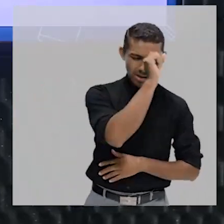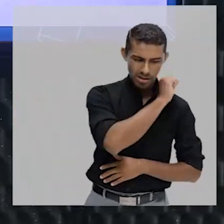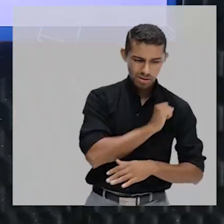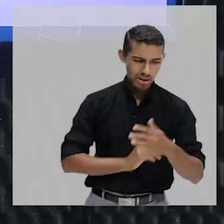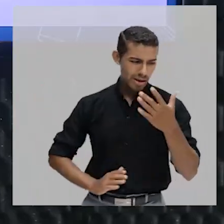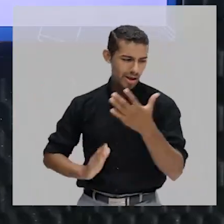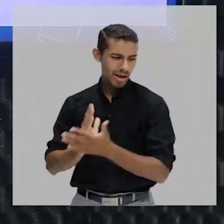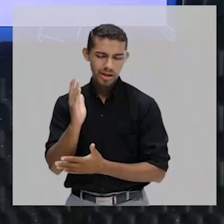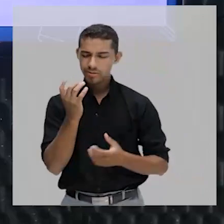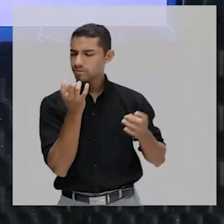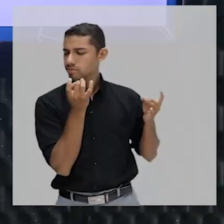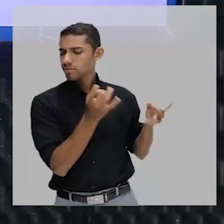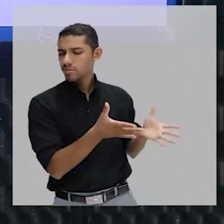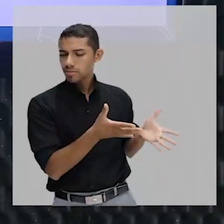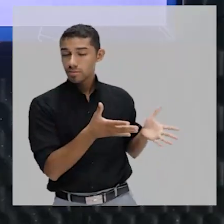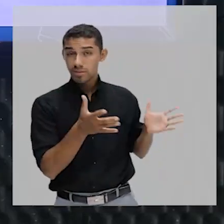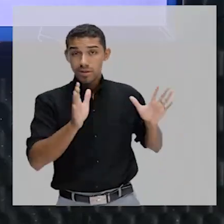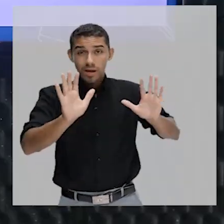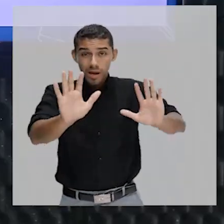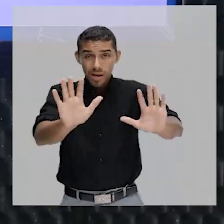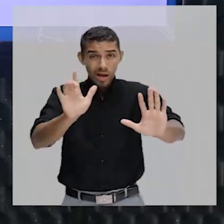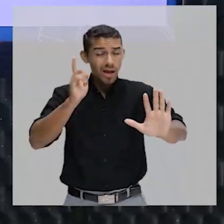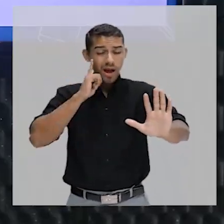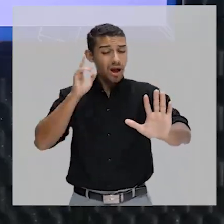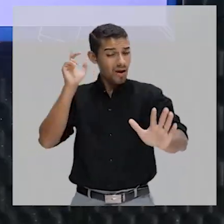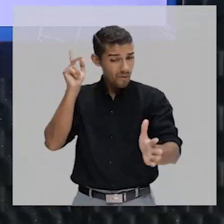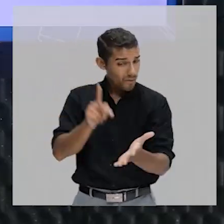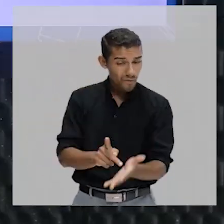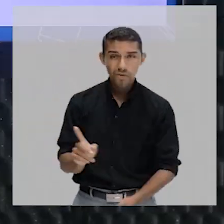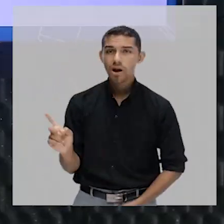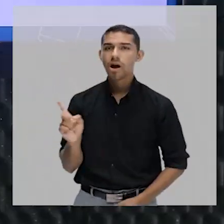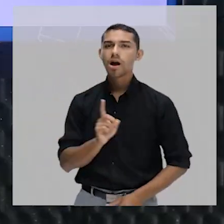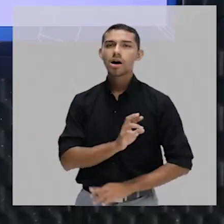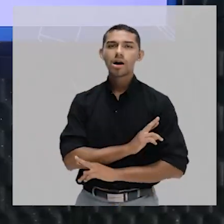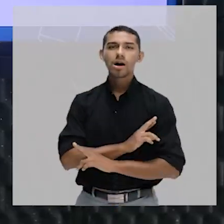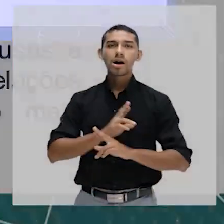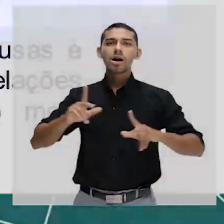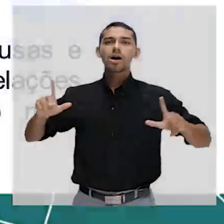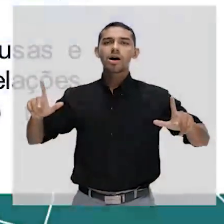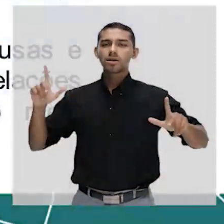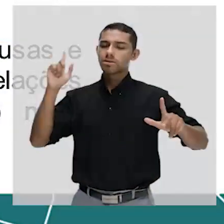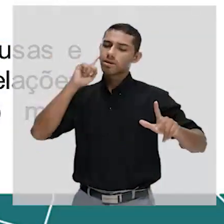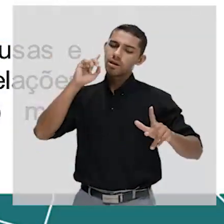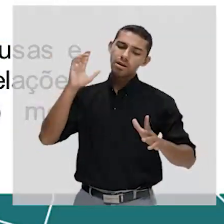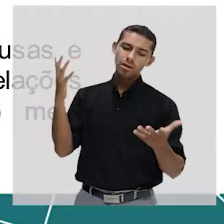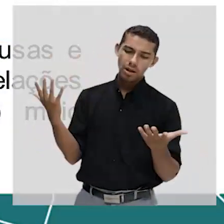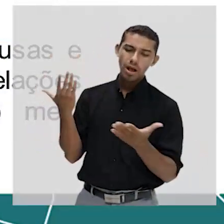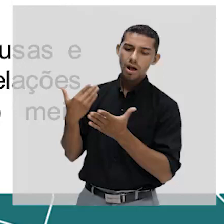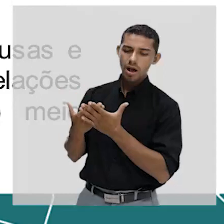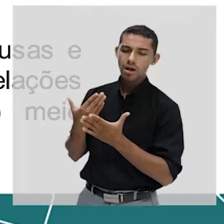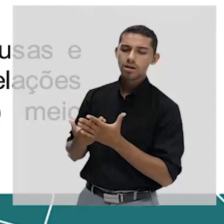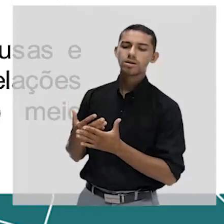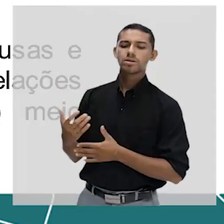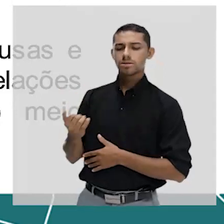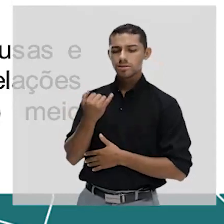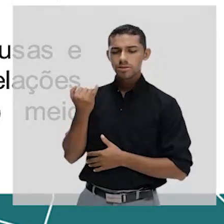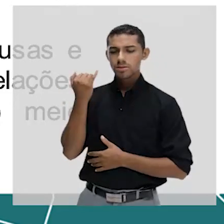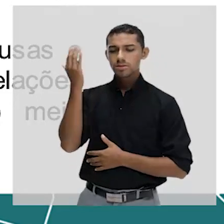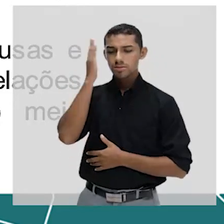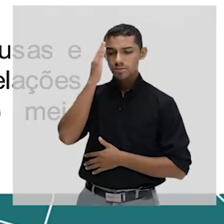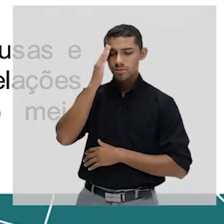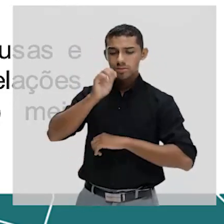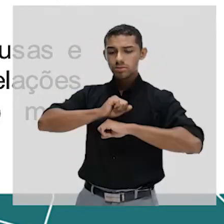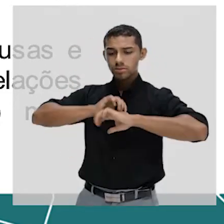passar, depois não quero mais saber. Mas na realidade não é bem assim, né? Então essa aula é muito importante porque a gente precisa entender justamente o que é